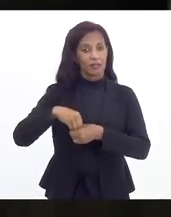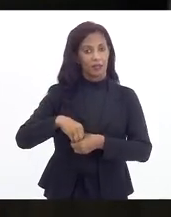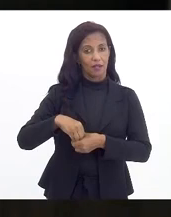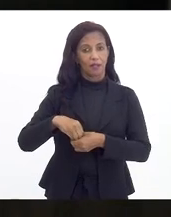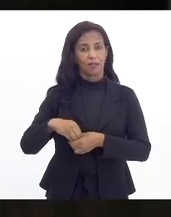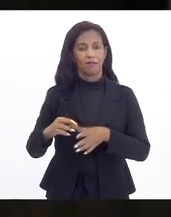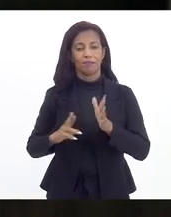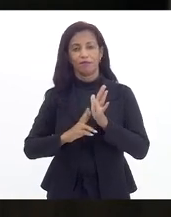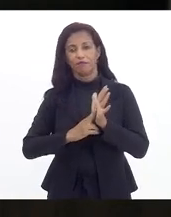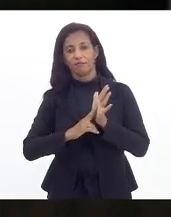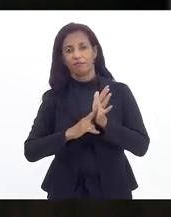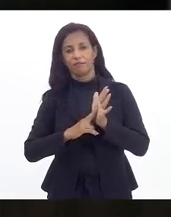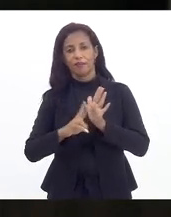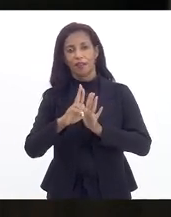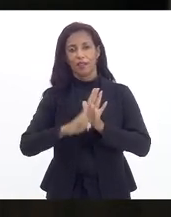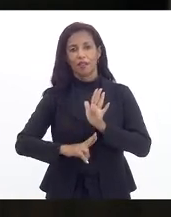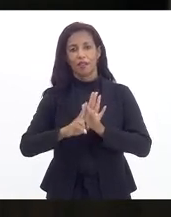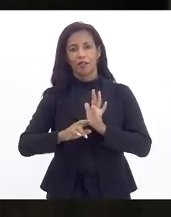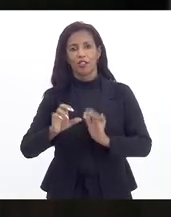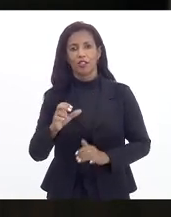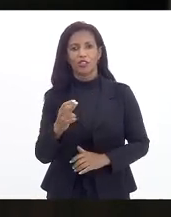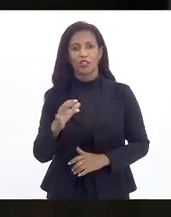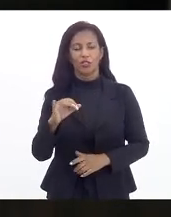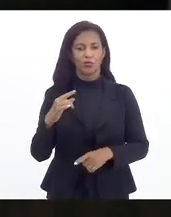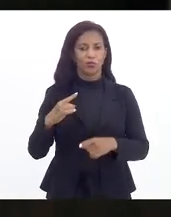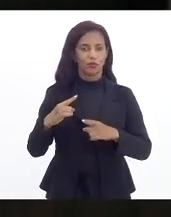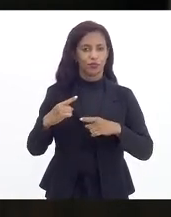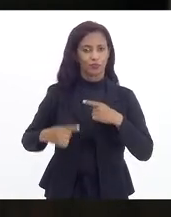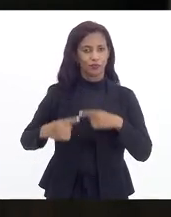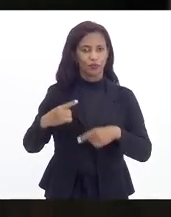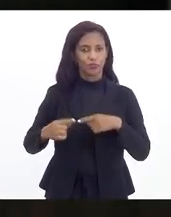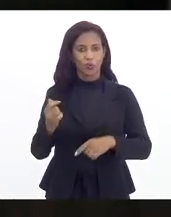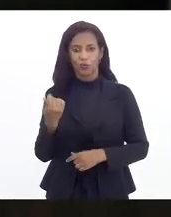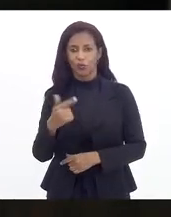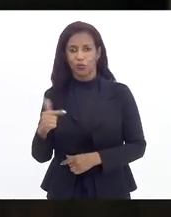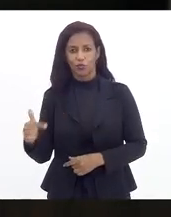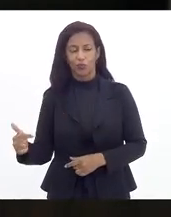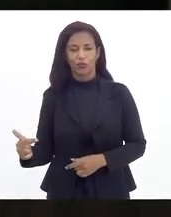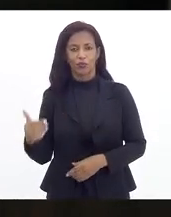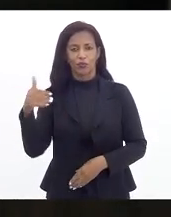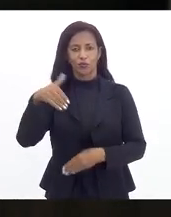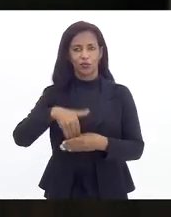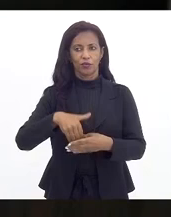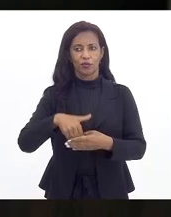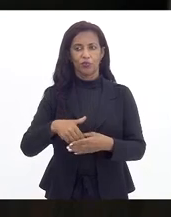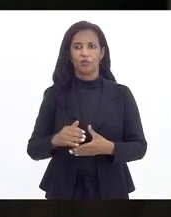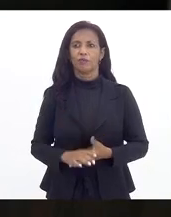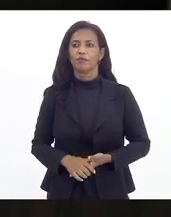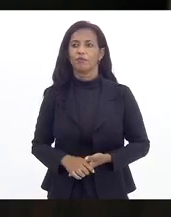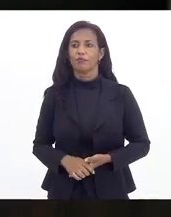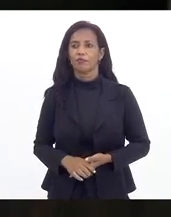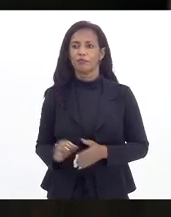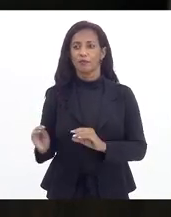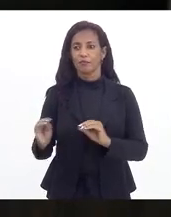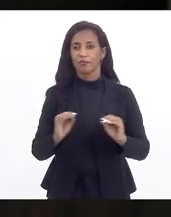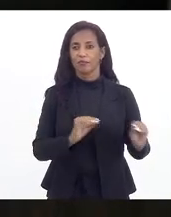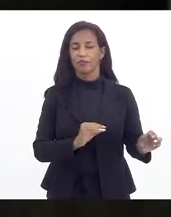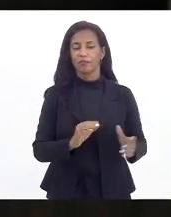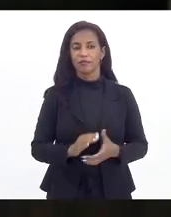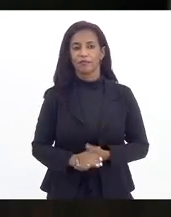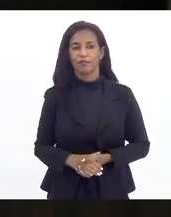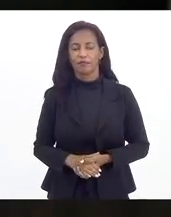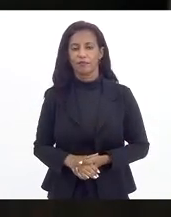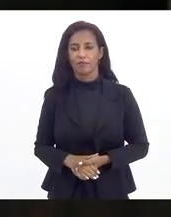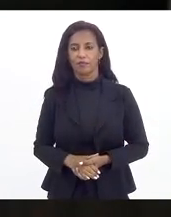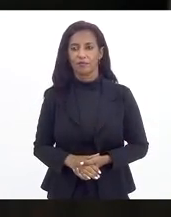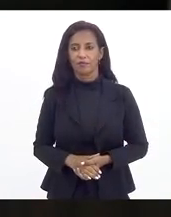Externas, favorável, relator deputado Chico Machado. Em discussão, não havendo que queira discutir, encerra a discussão, em votação. Senhores que